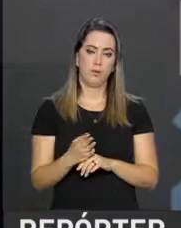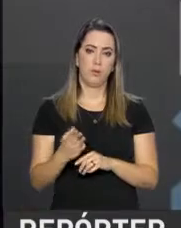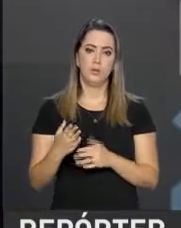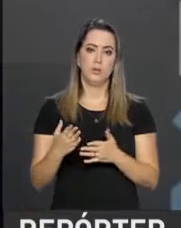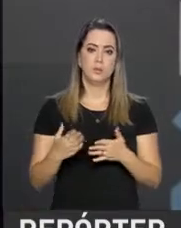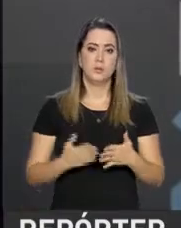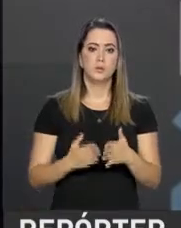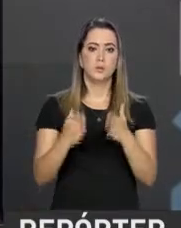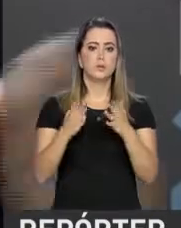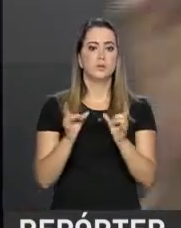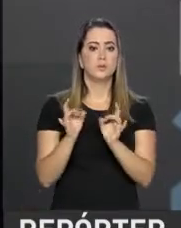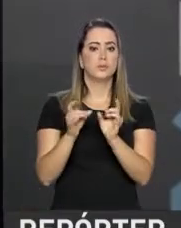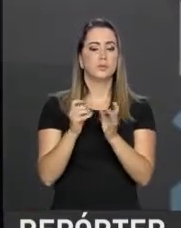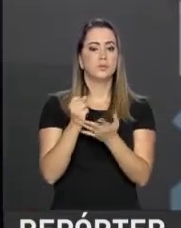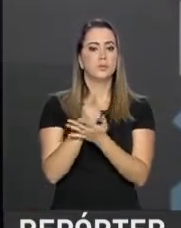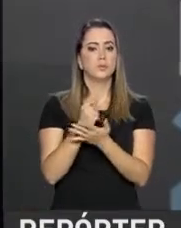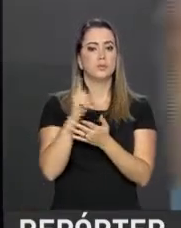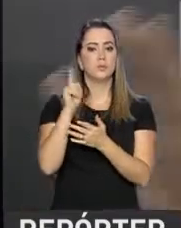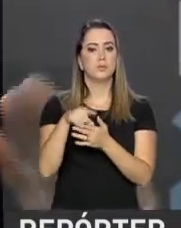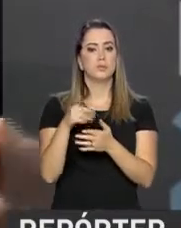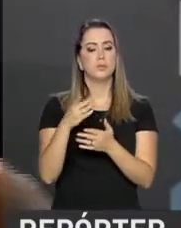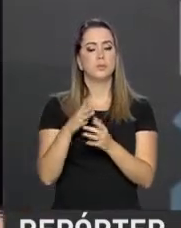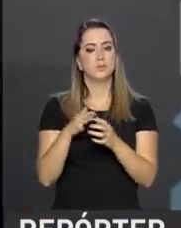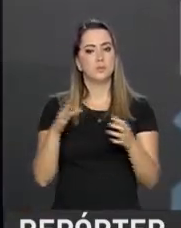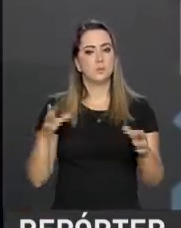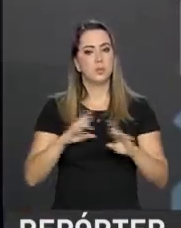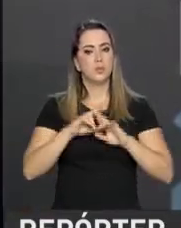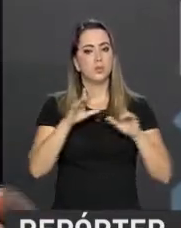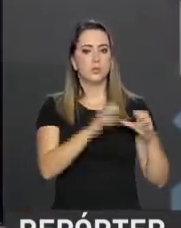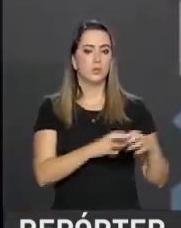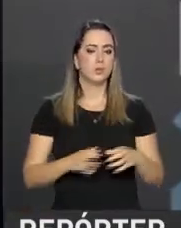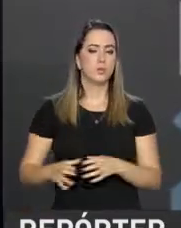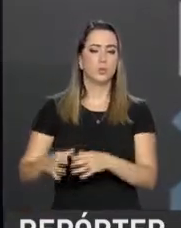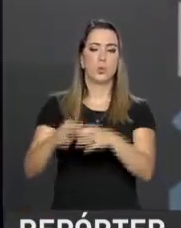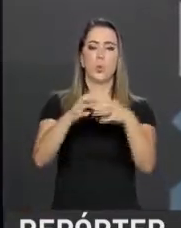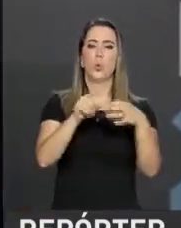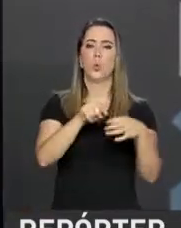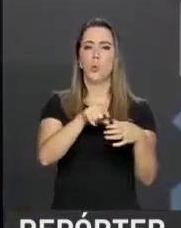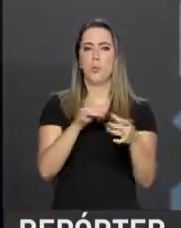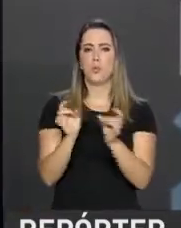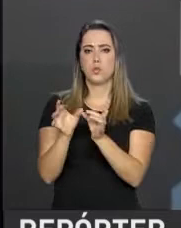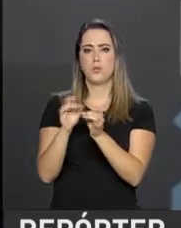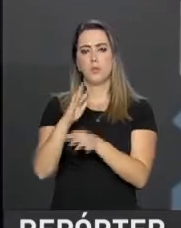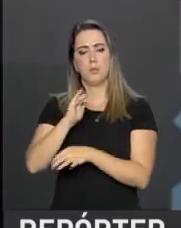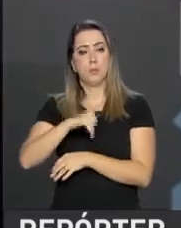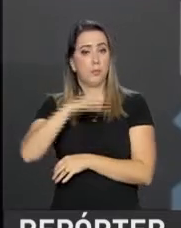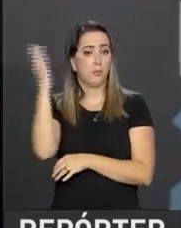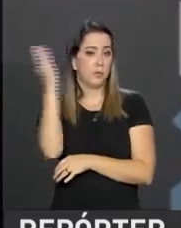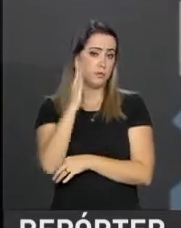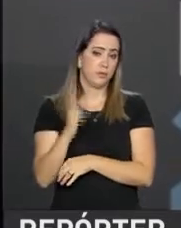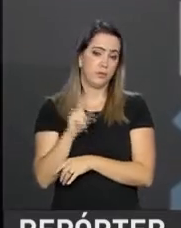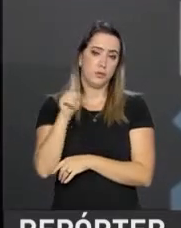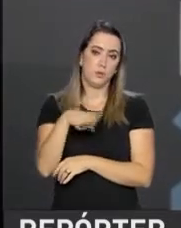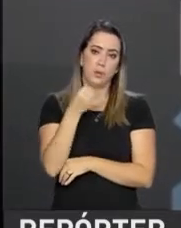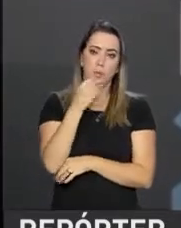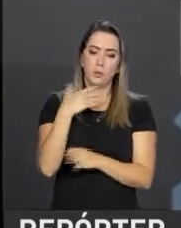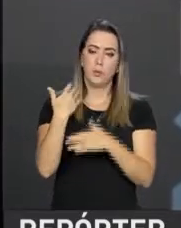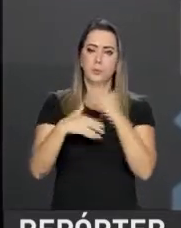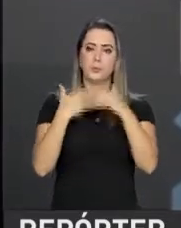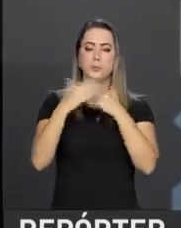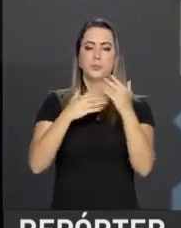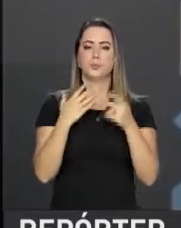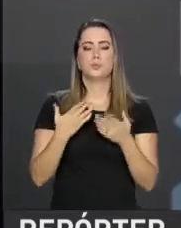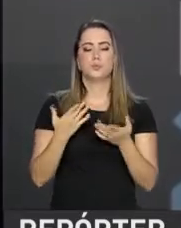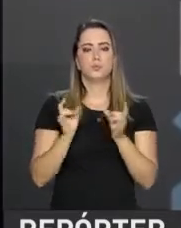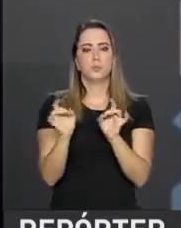falta de exportações brasileira é muito diversa é muito identificado que bom né o brasil está crescendo o mercado